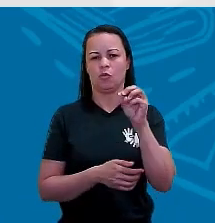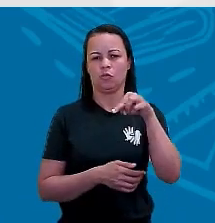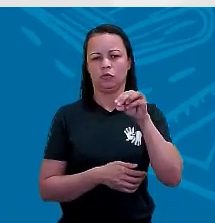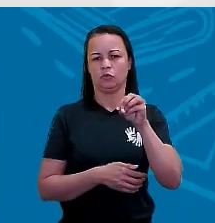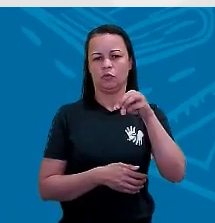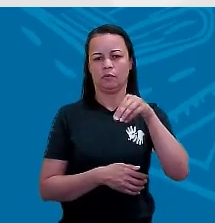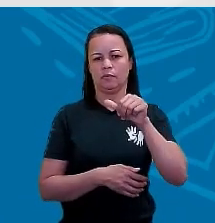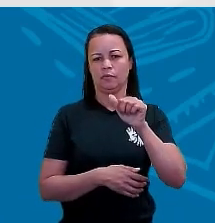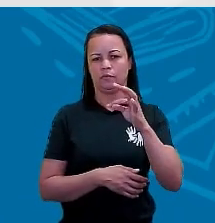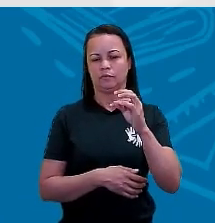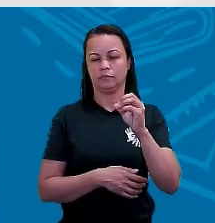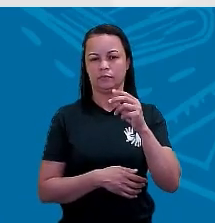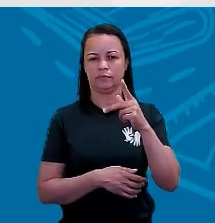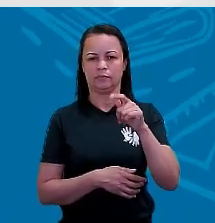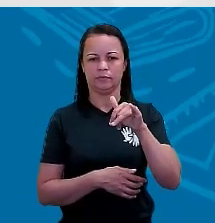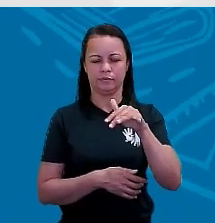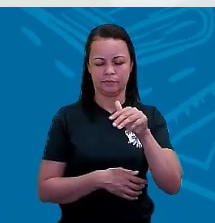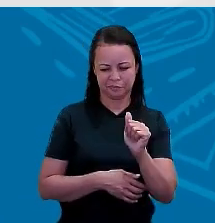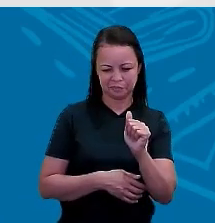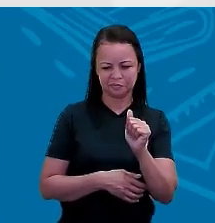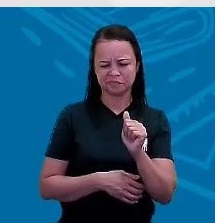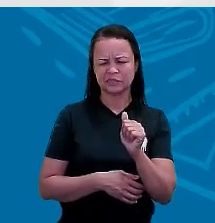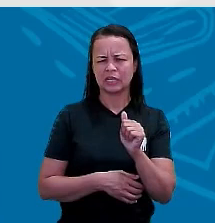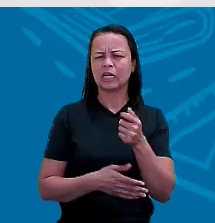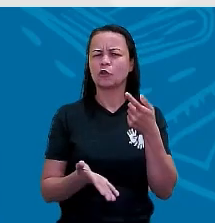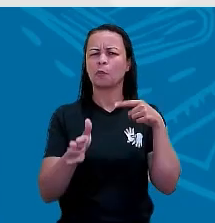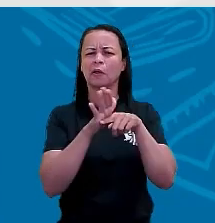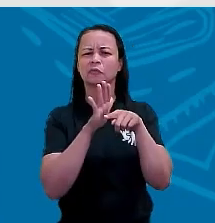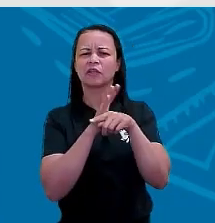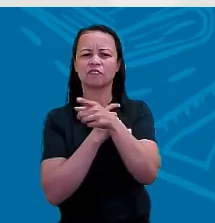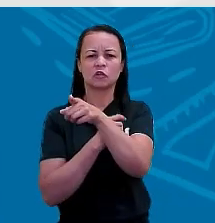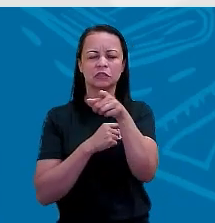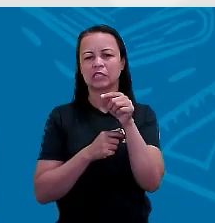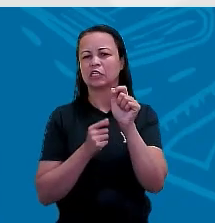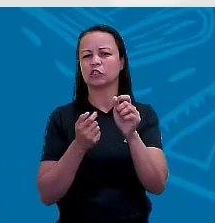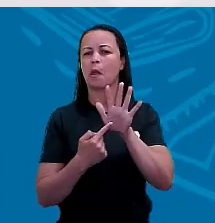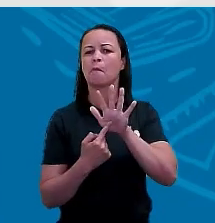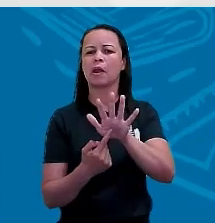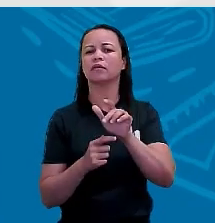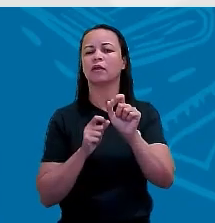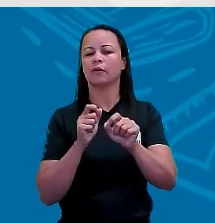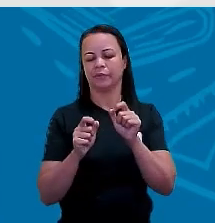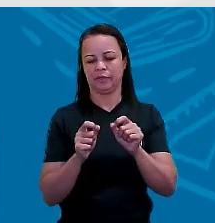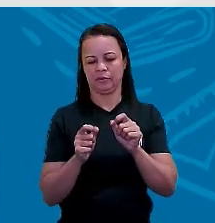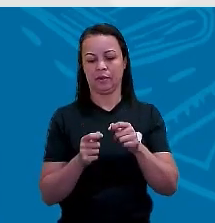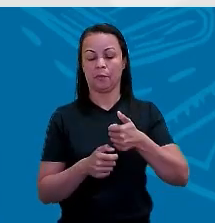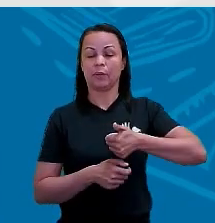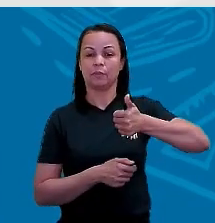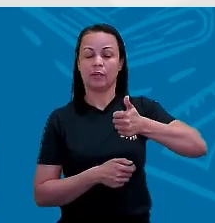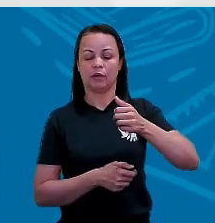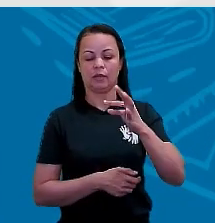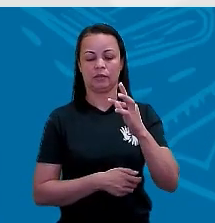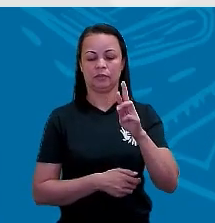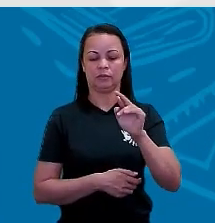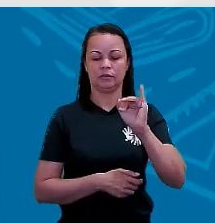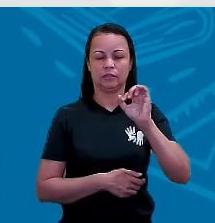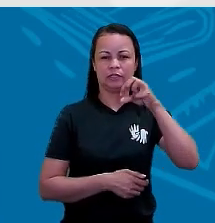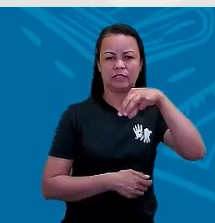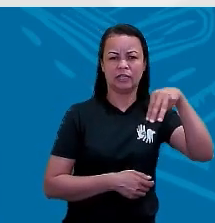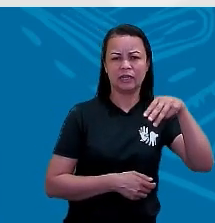eu quero perguntar a vocês o que representa. Primeira palavrinha é